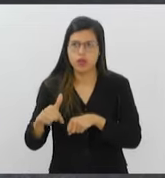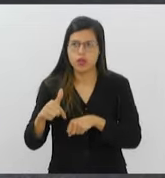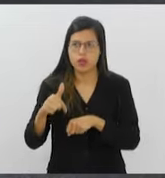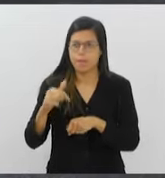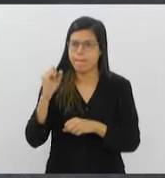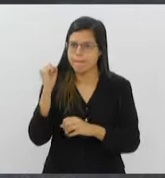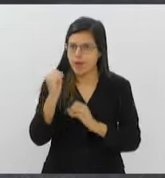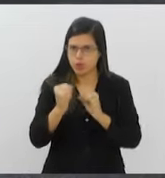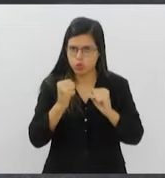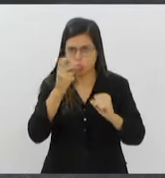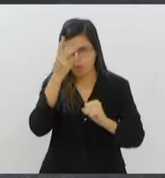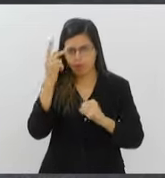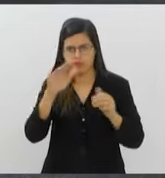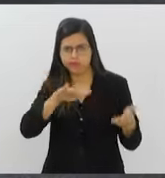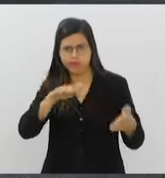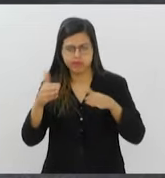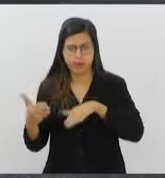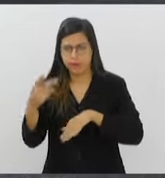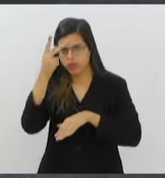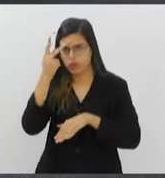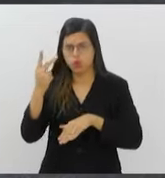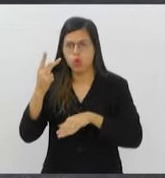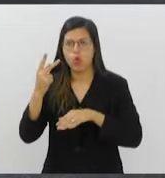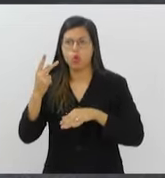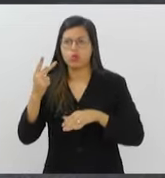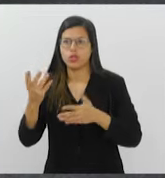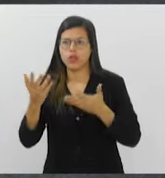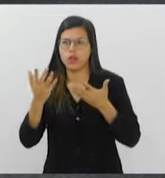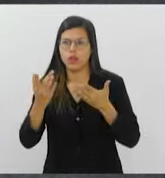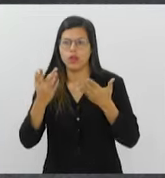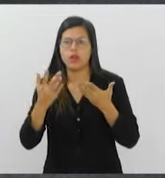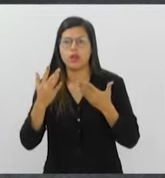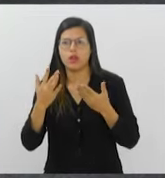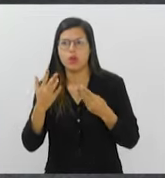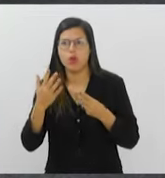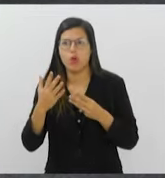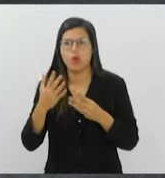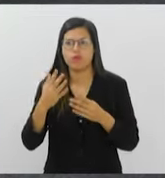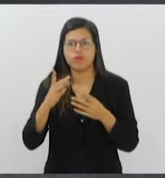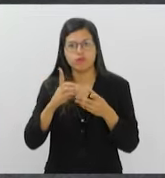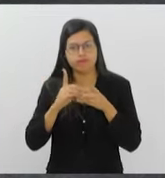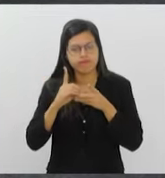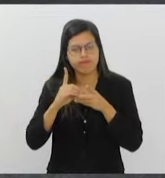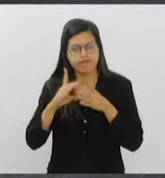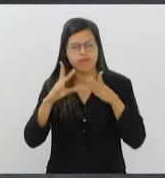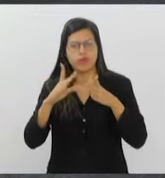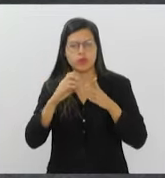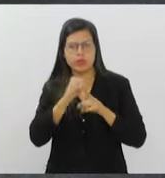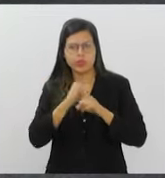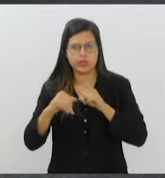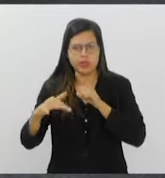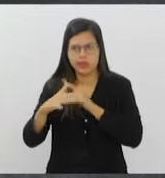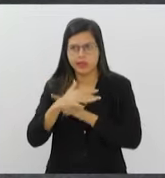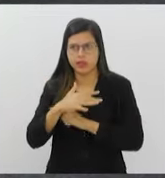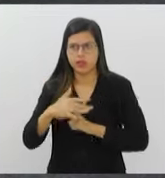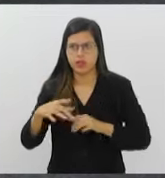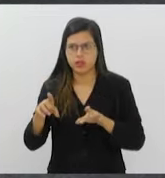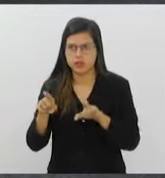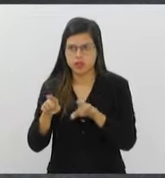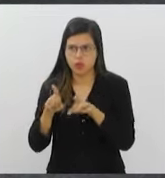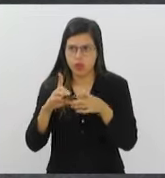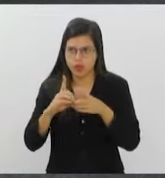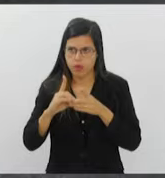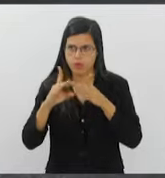que marchavam pela conquista de uma sociedade com horizontes largos, com vigência da